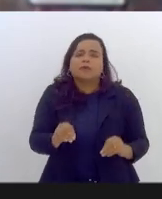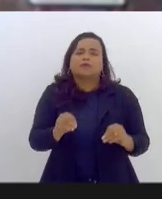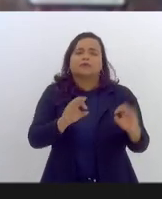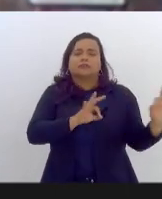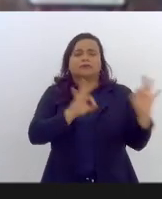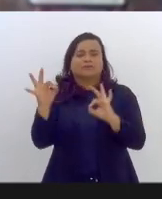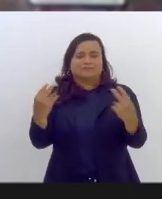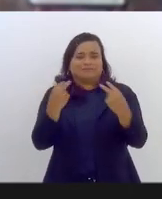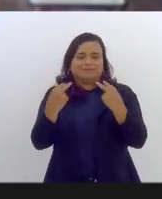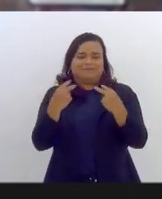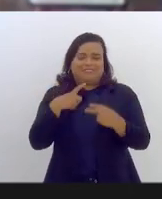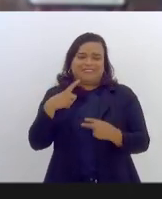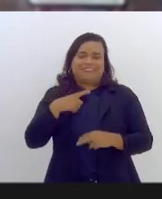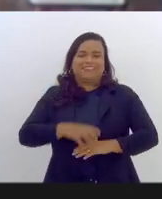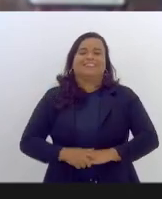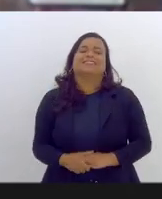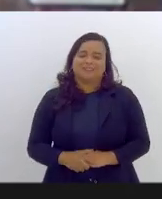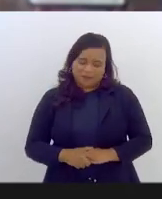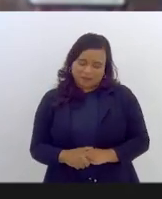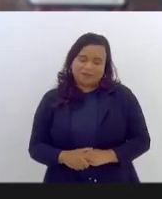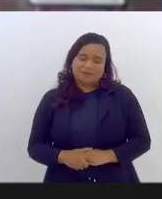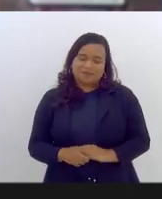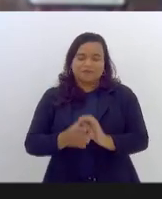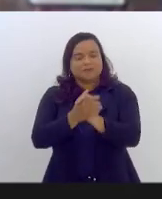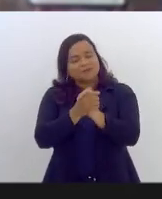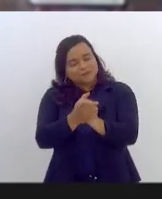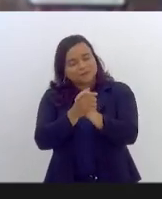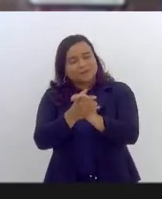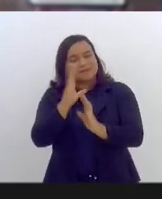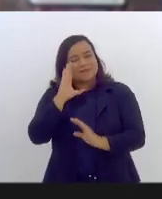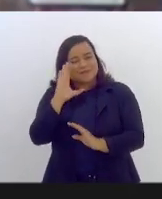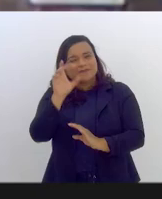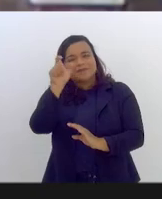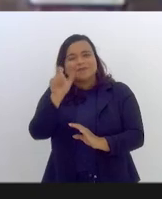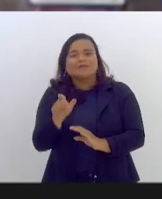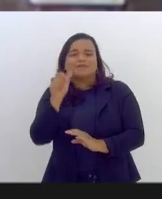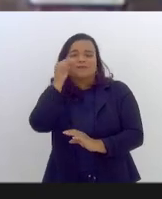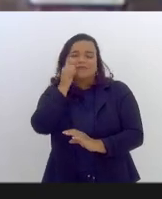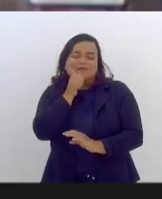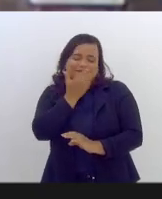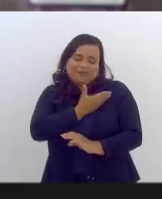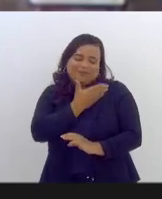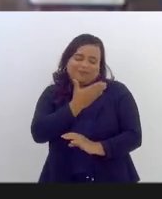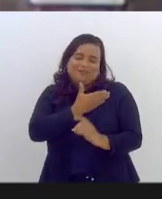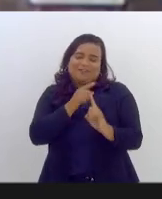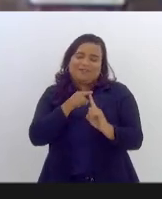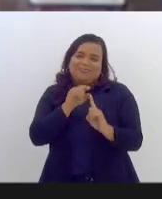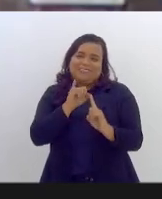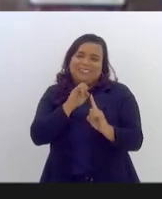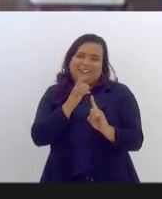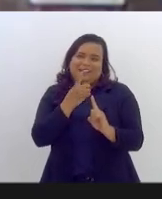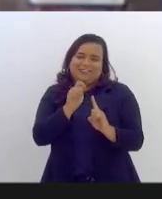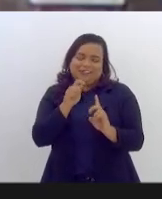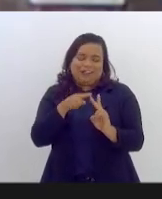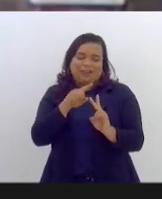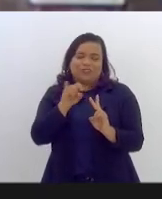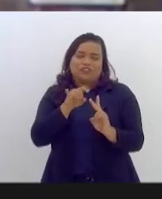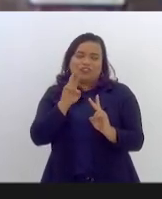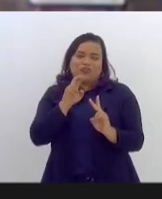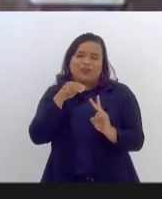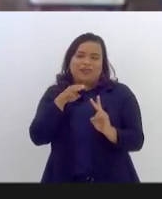todas, todes. É, cumprimento em particular minhas queridas Ieda e Jurema